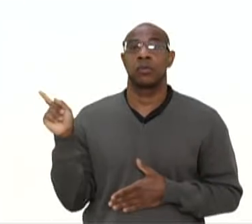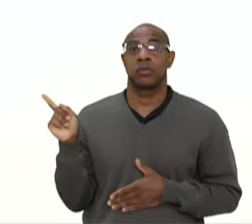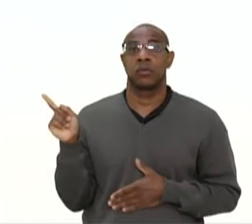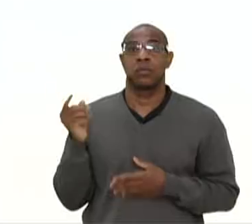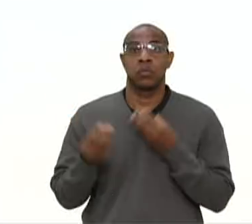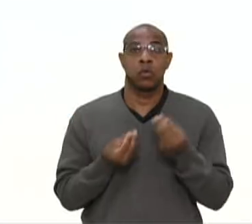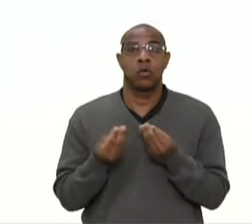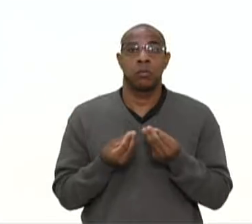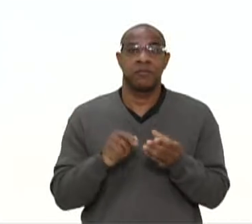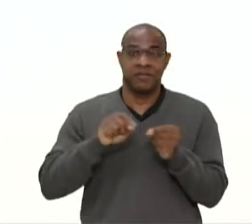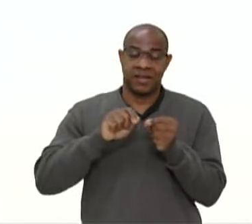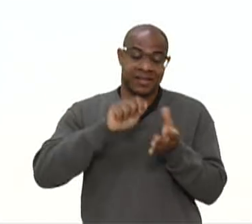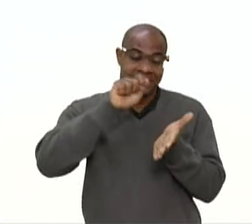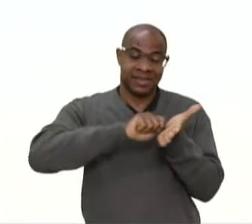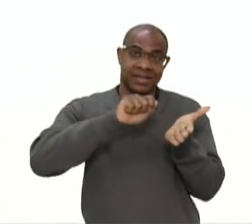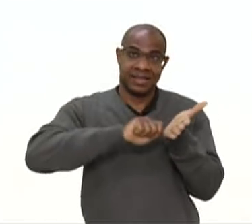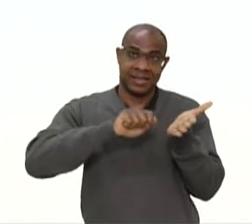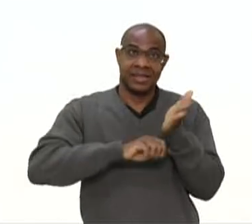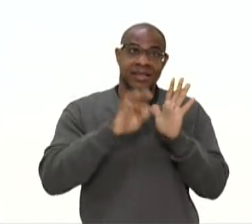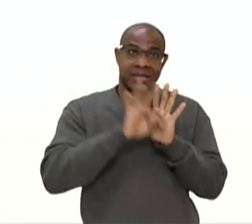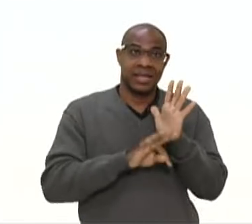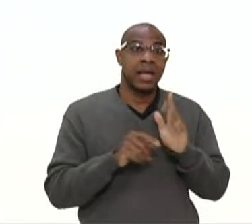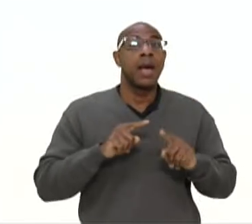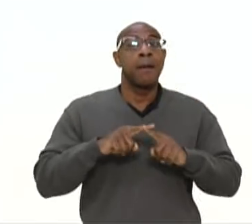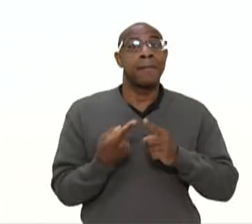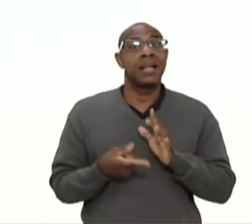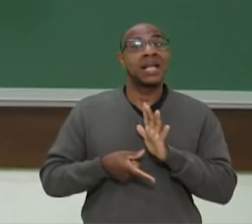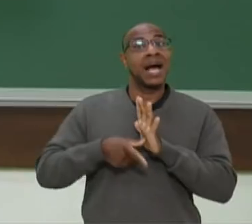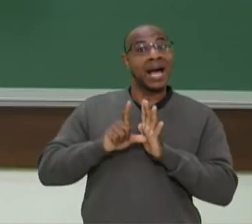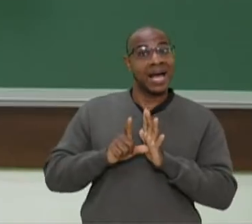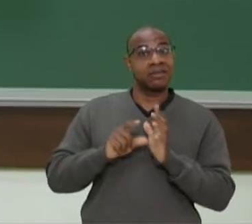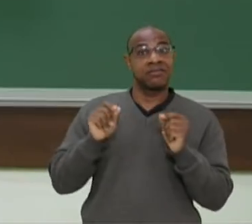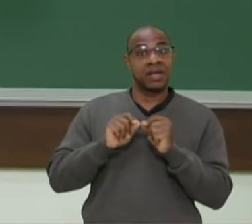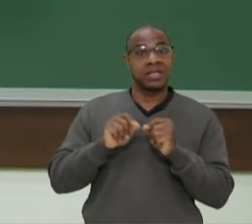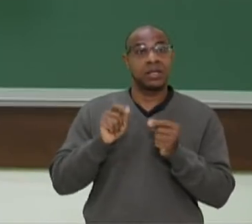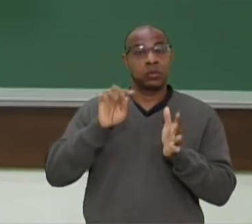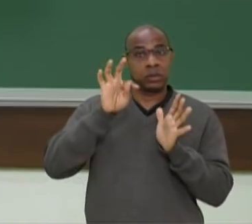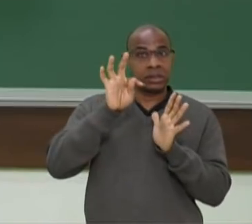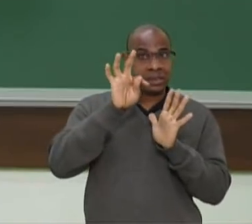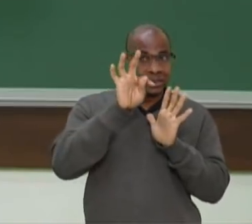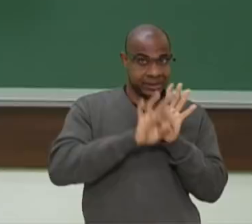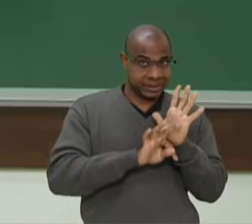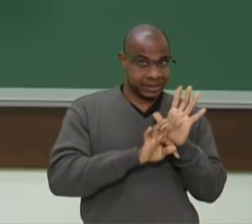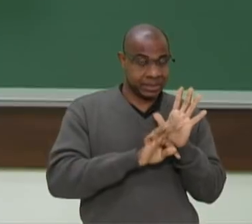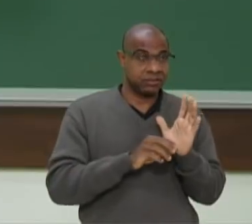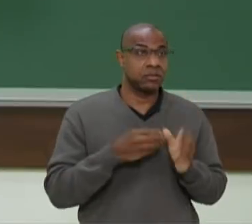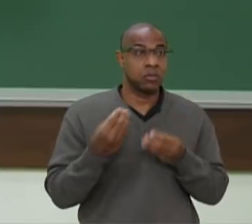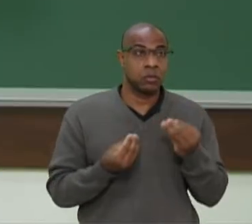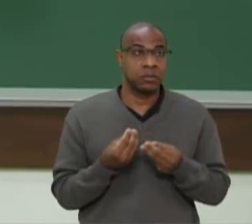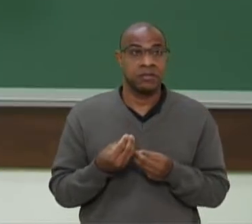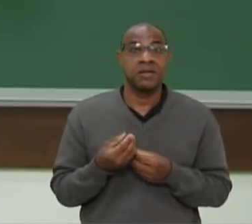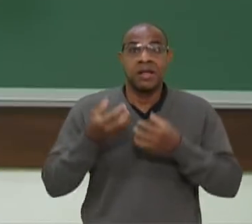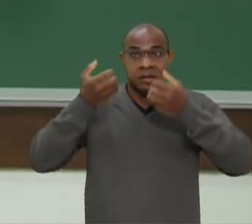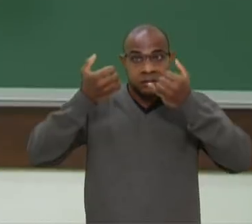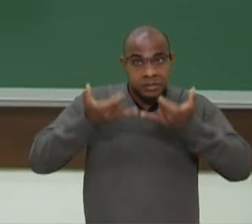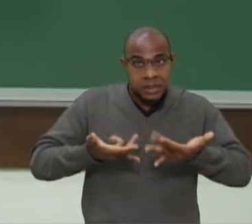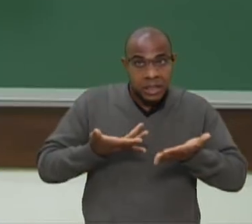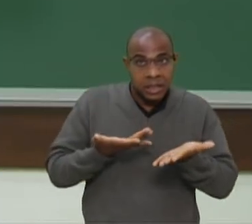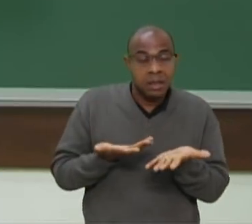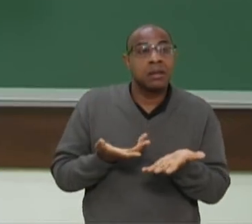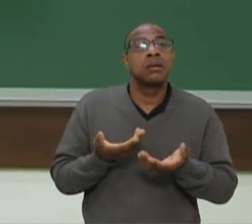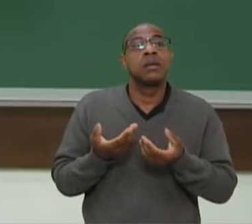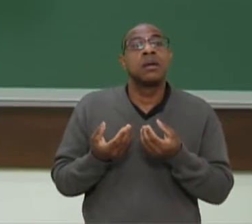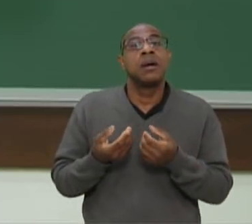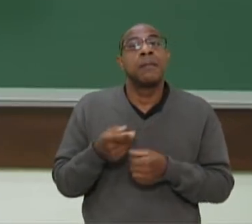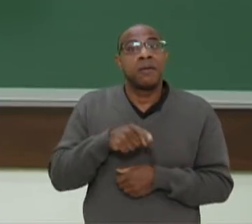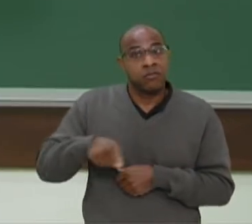nossa produção de texto. Mas antes de nós produzirmos o texto, eu tenho algumas instruções